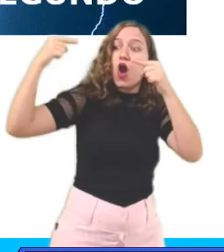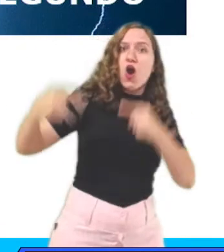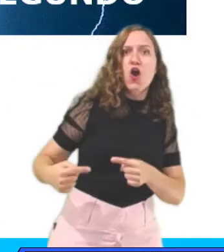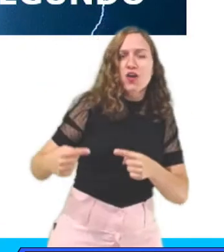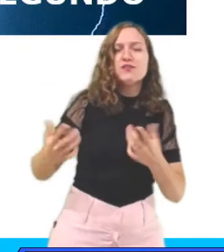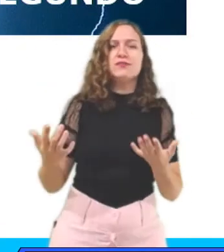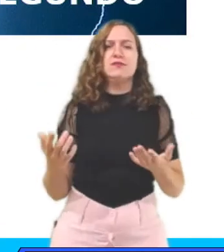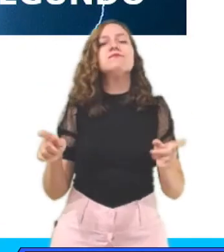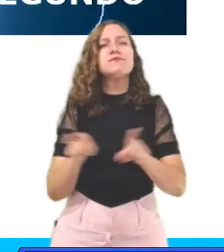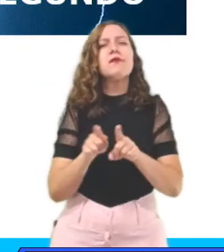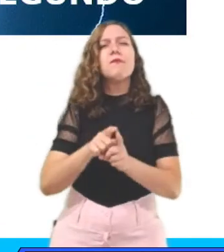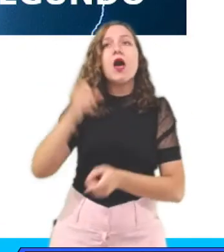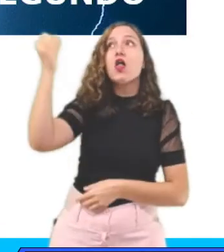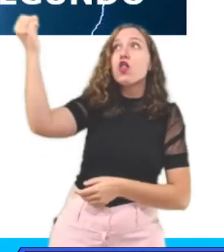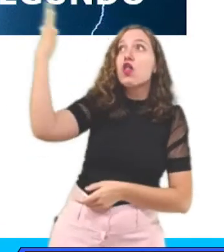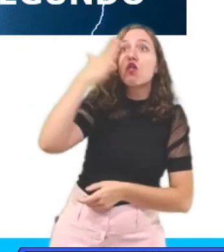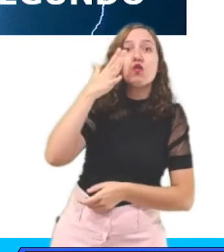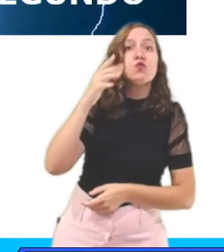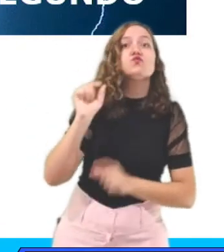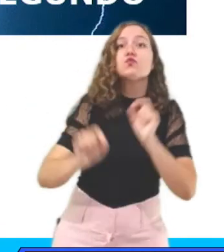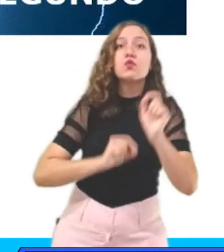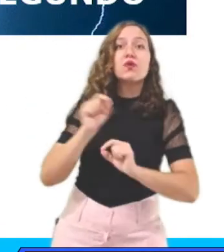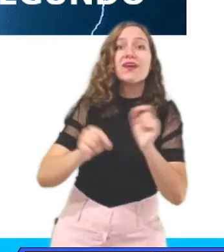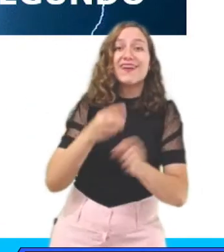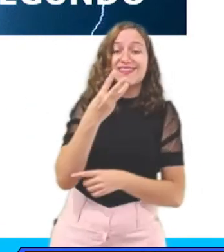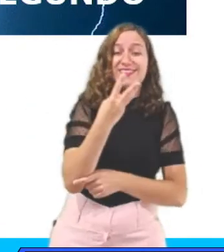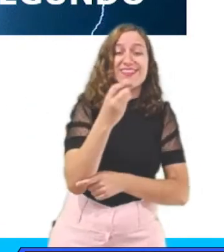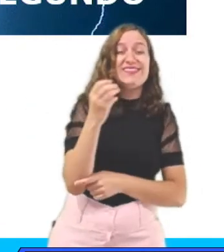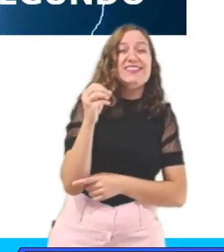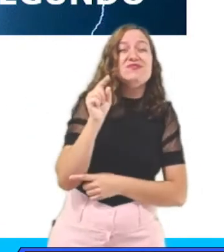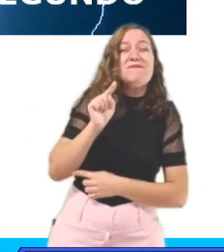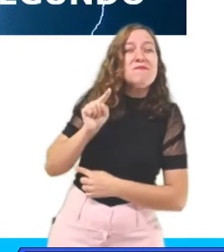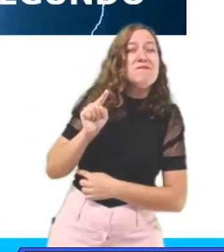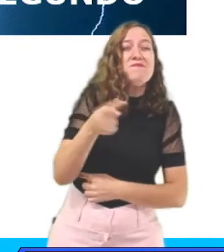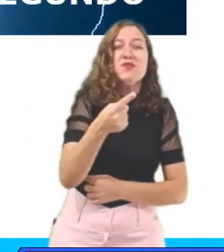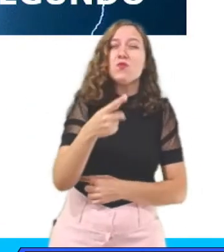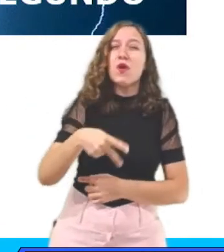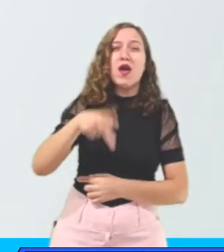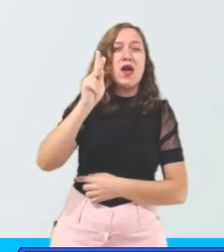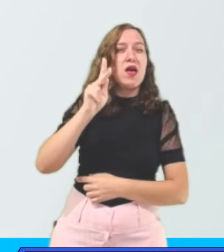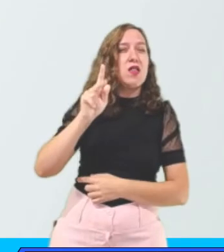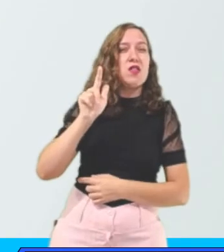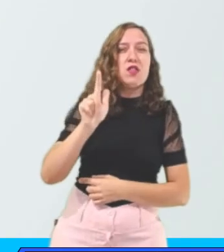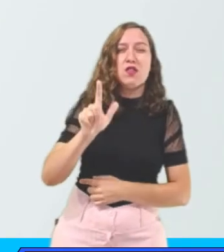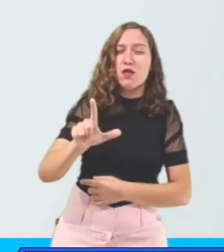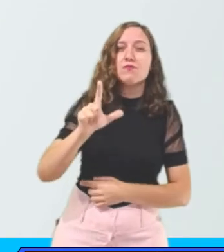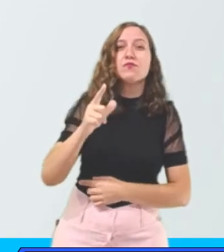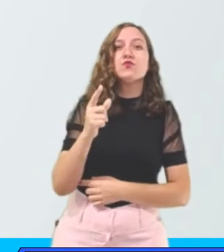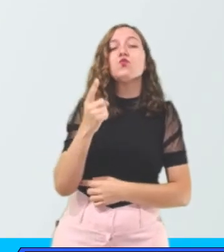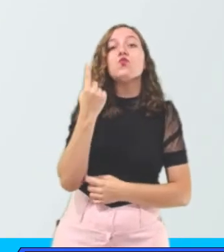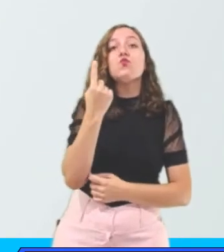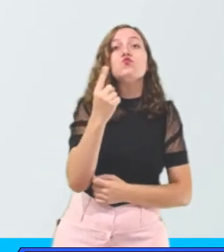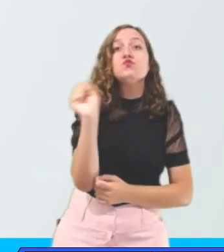no vácuo? Percorre 300 mil quilômetros em 1 segundo.